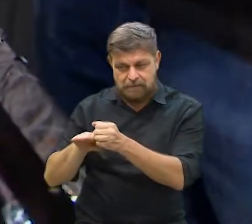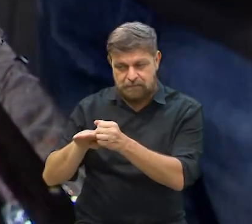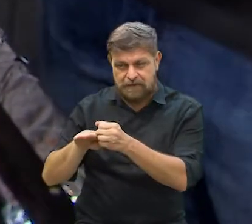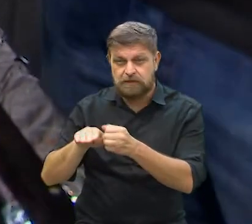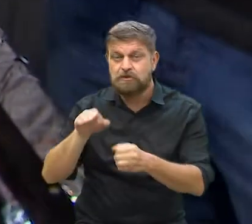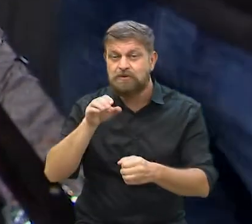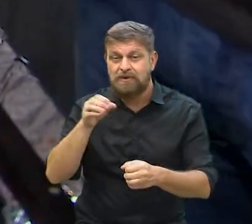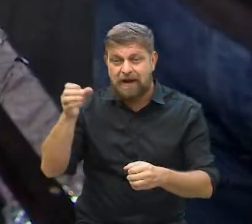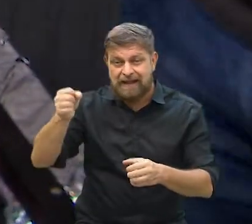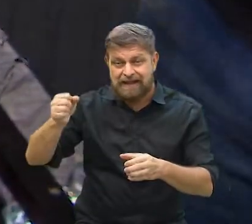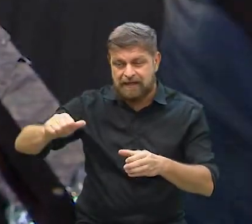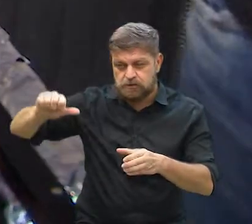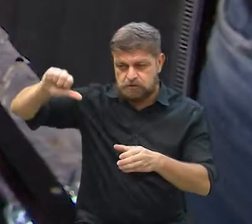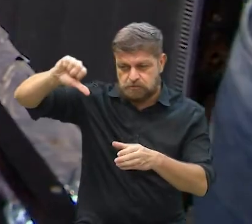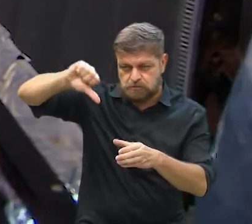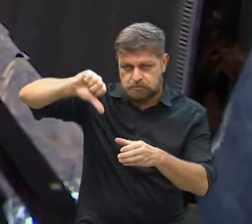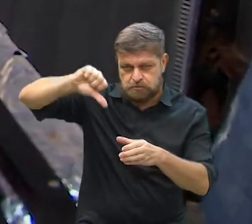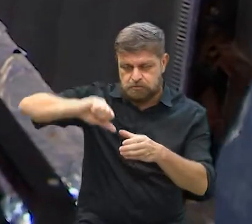leite.